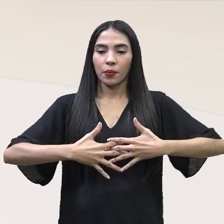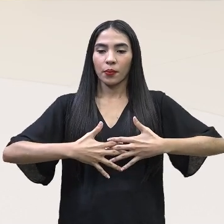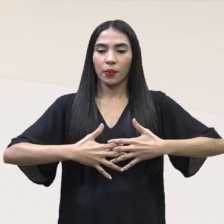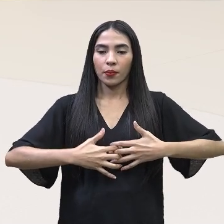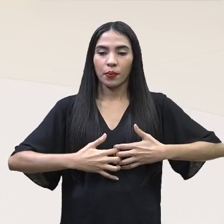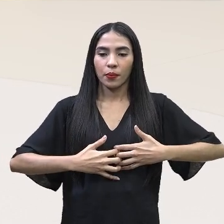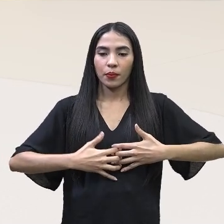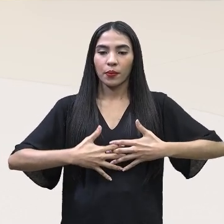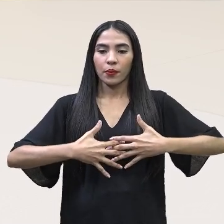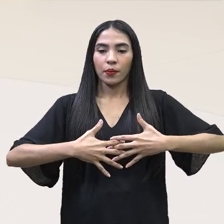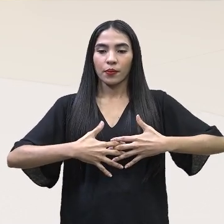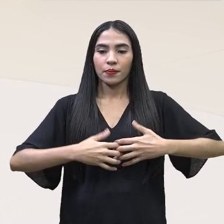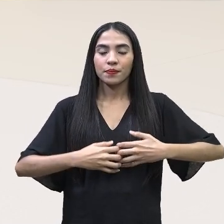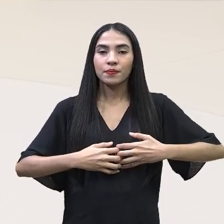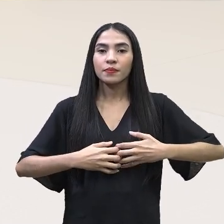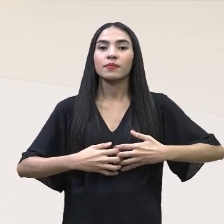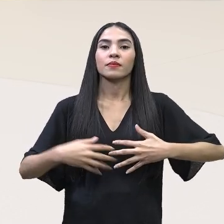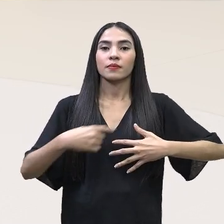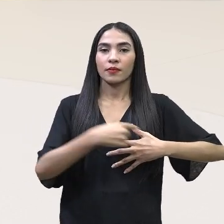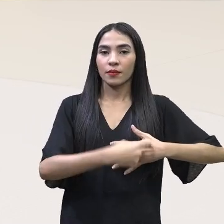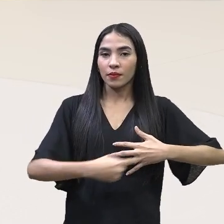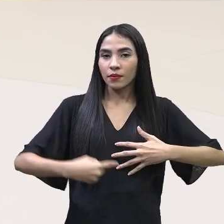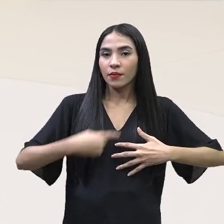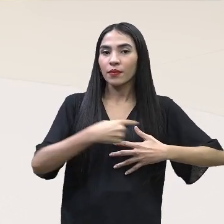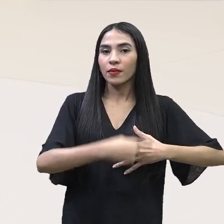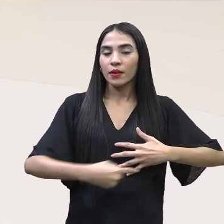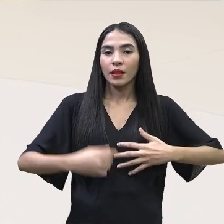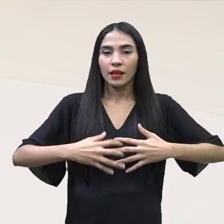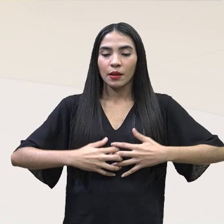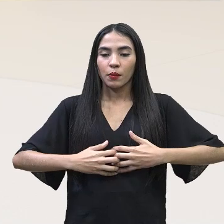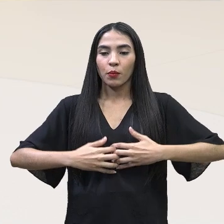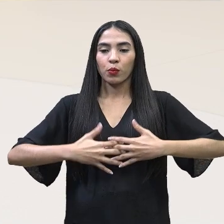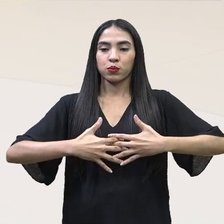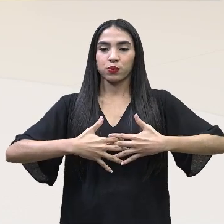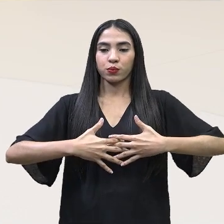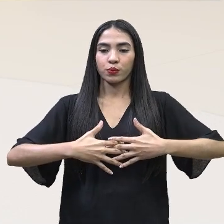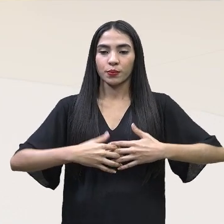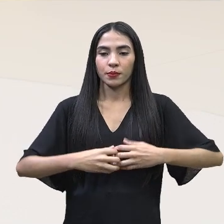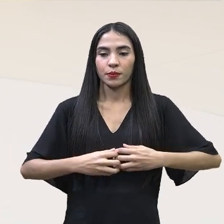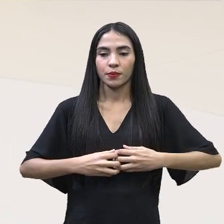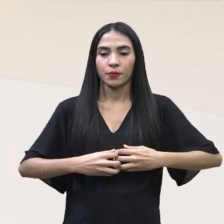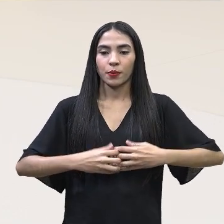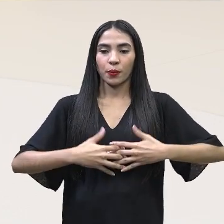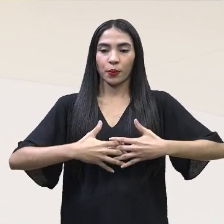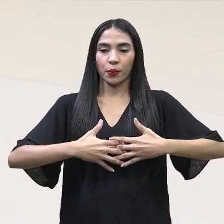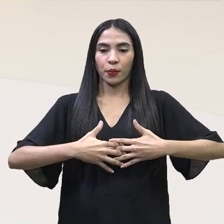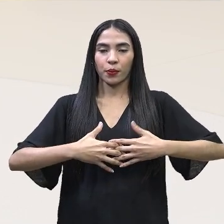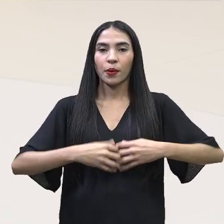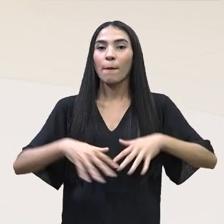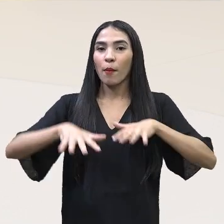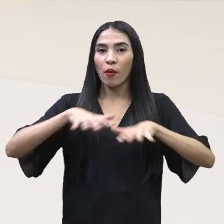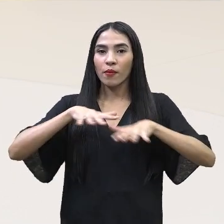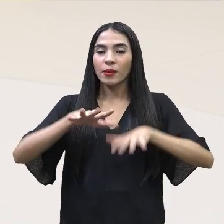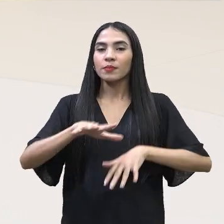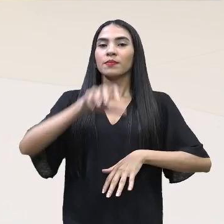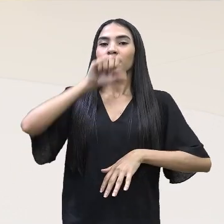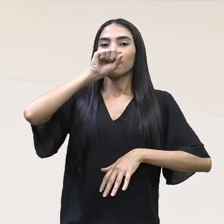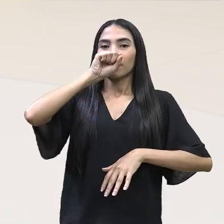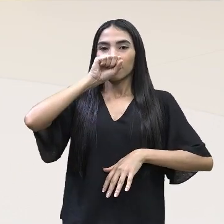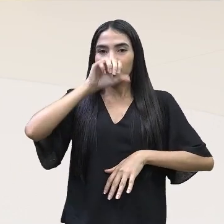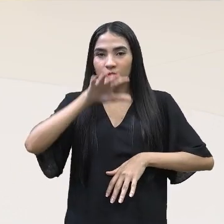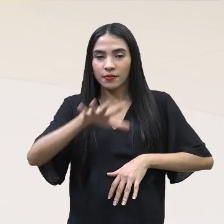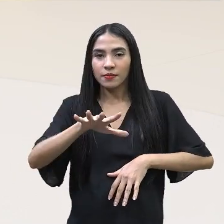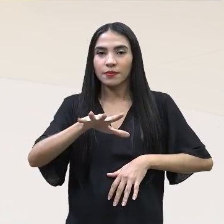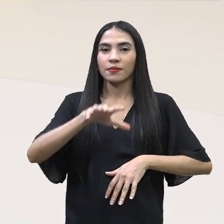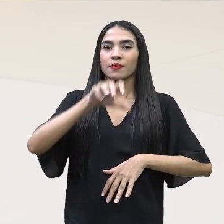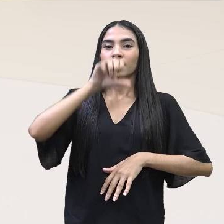Os nossos pulmões, 2 foles, todo o tempo bombeando para a entrada e saída de ar, não é isso? O oxigênio que